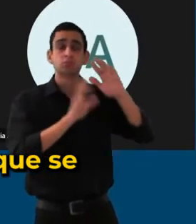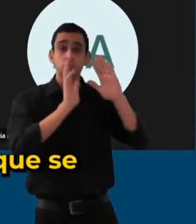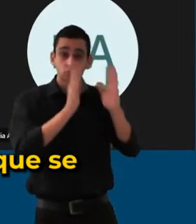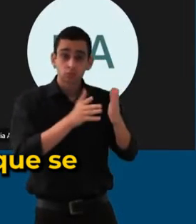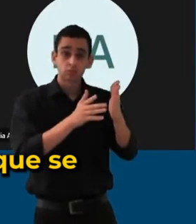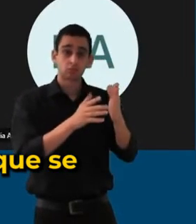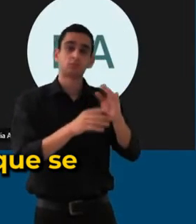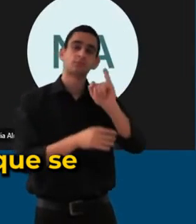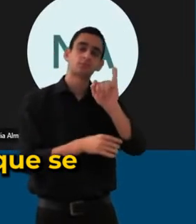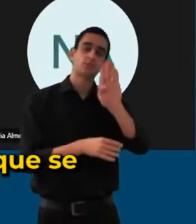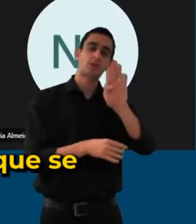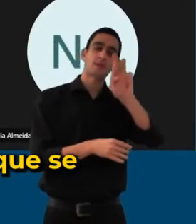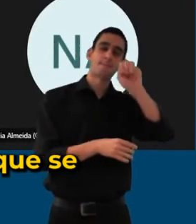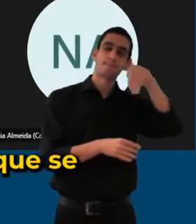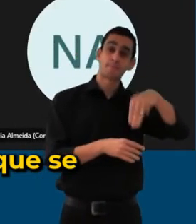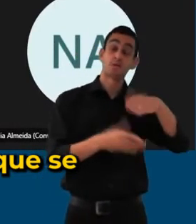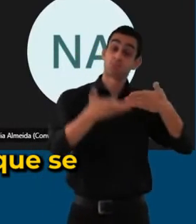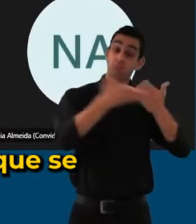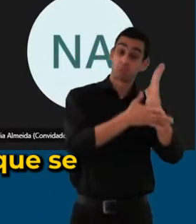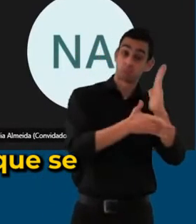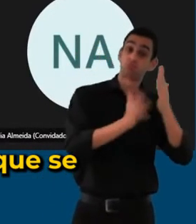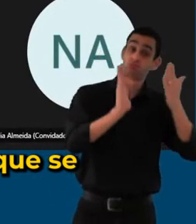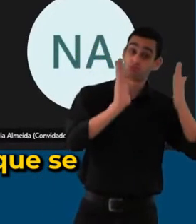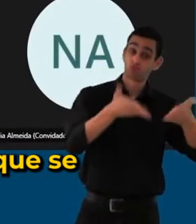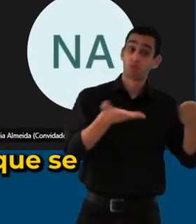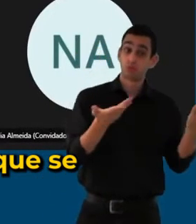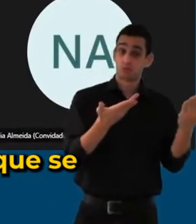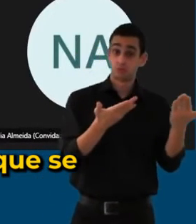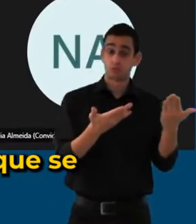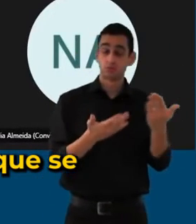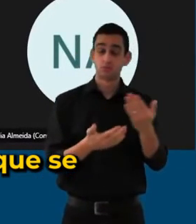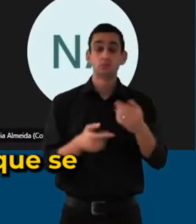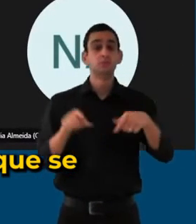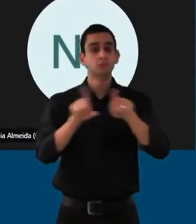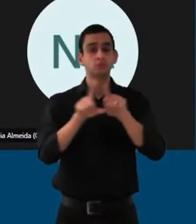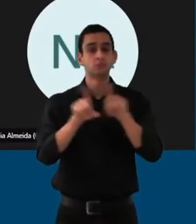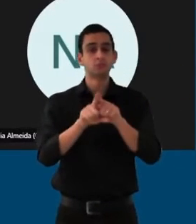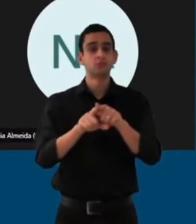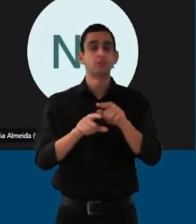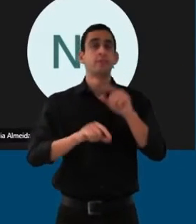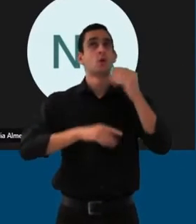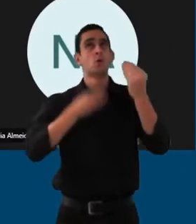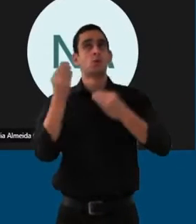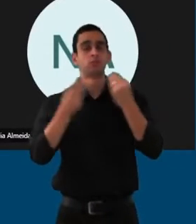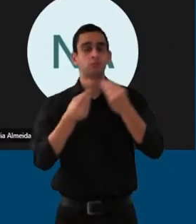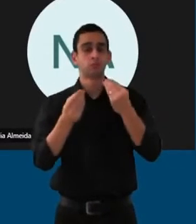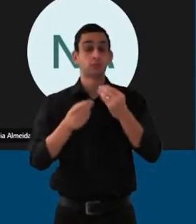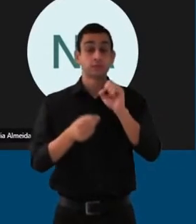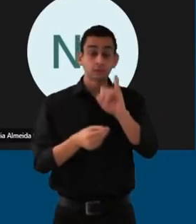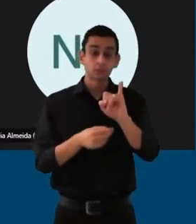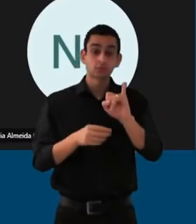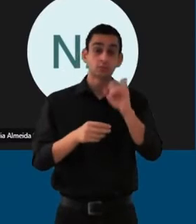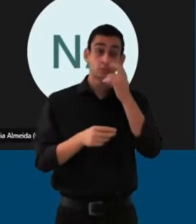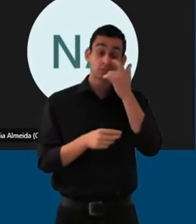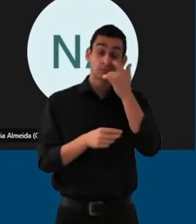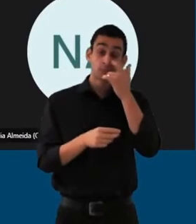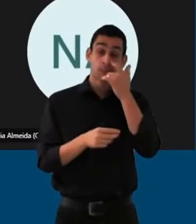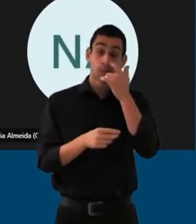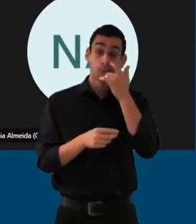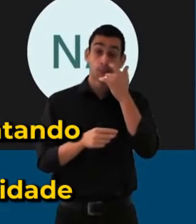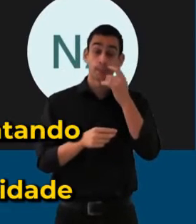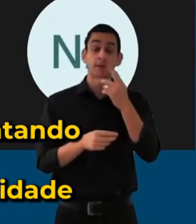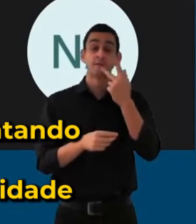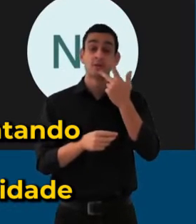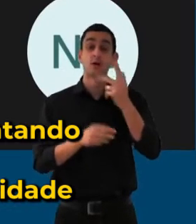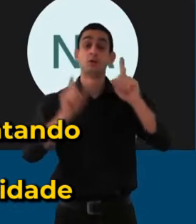IBRAM, né? Sob pena da gente permitir que se realizem medidas aí na intenção de se